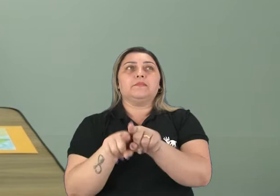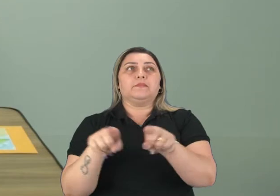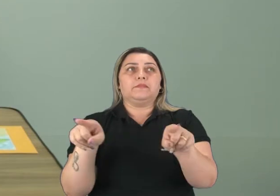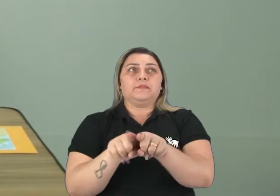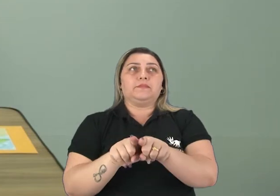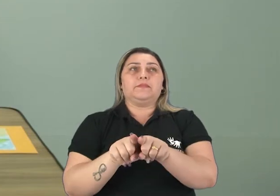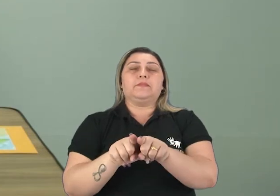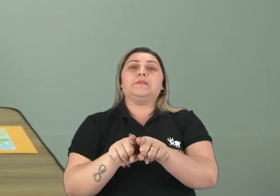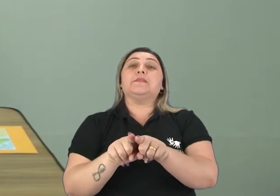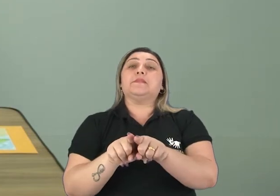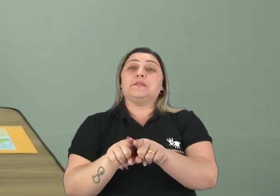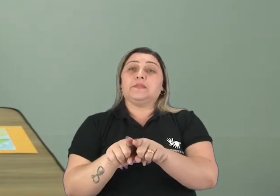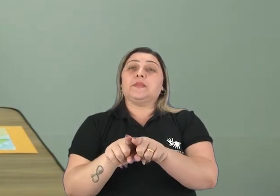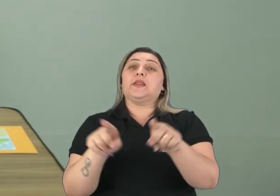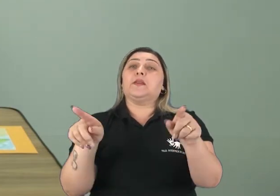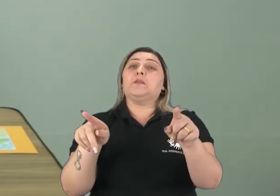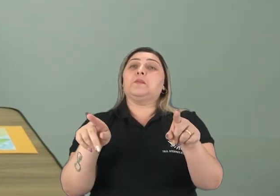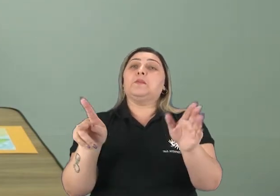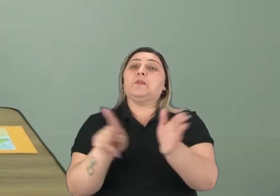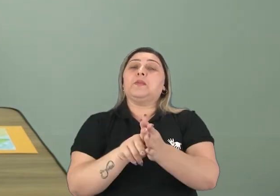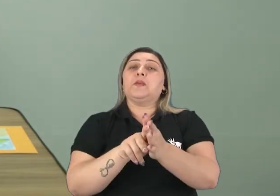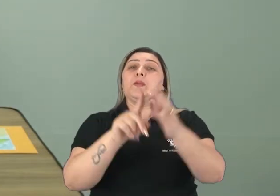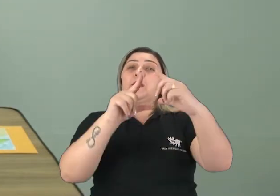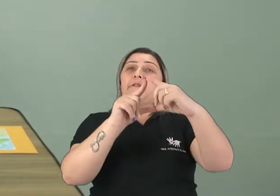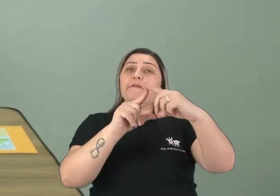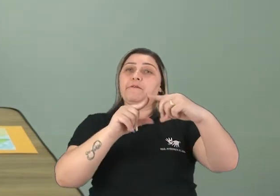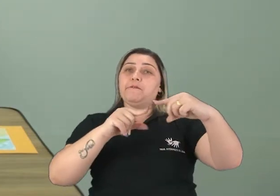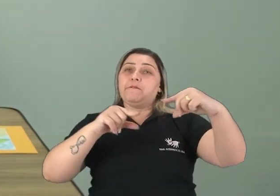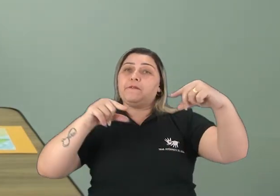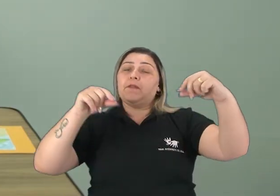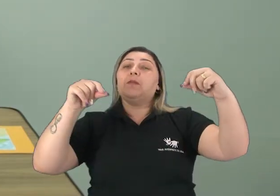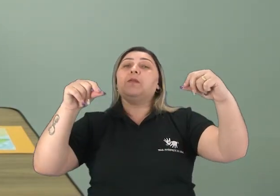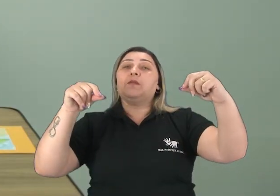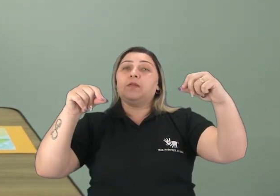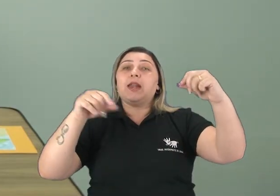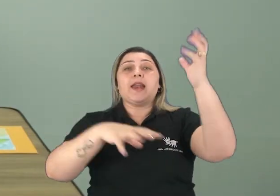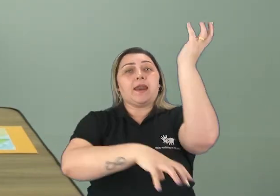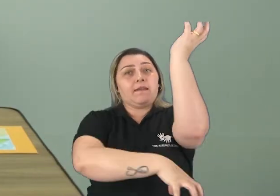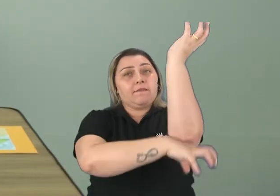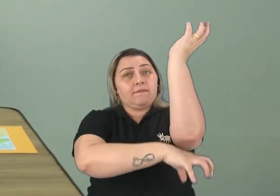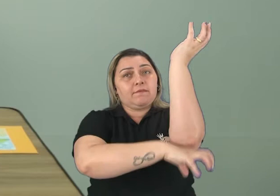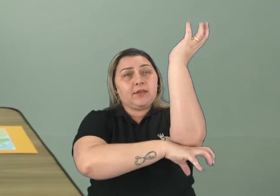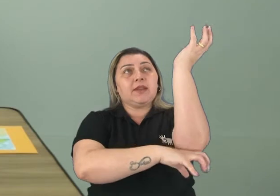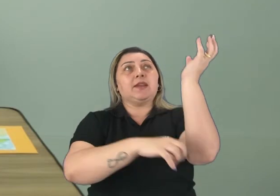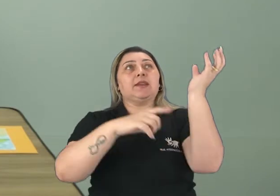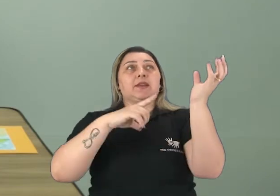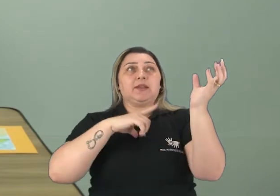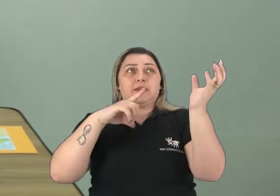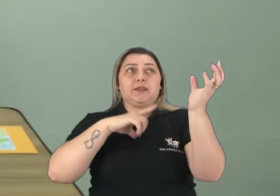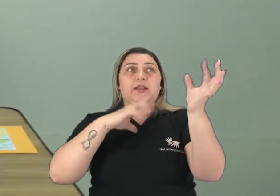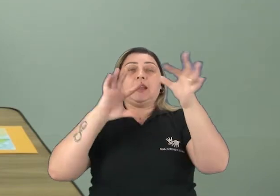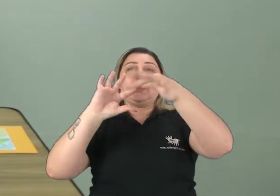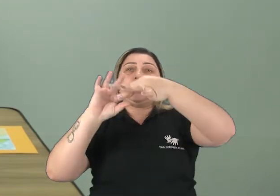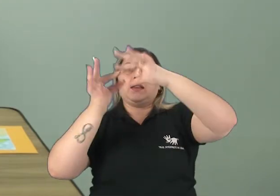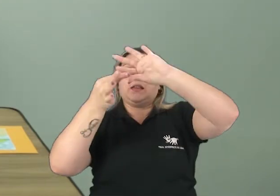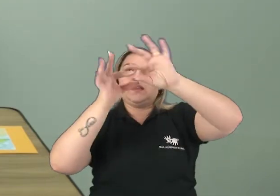de galhos, nascem através da folha e todas elas têm um ciclo de